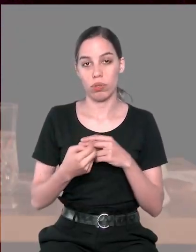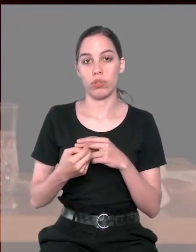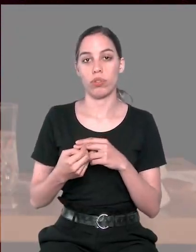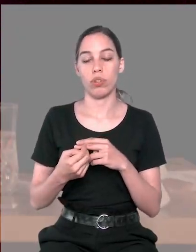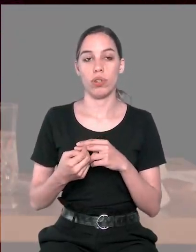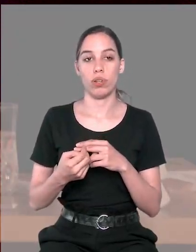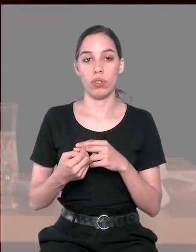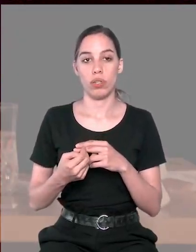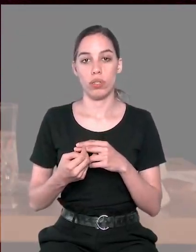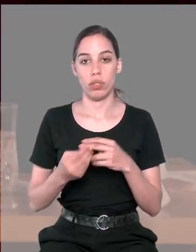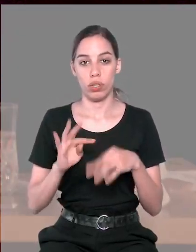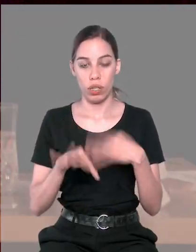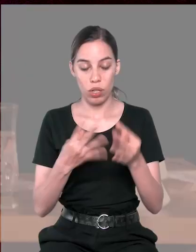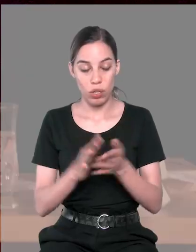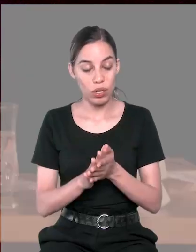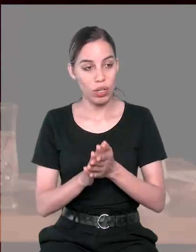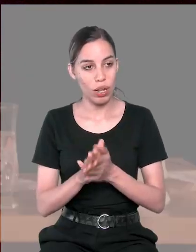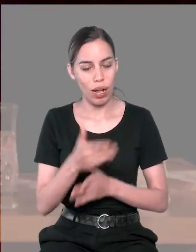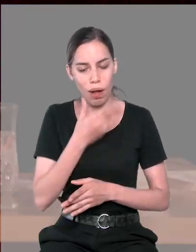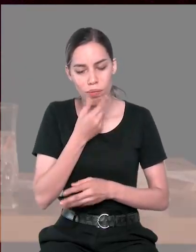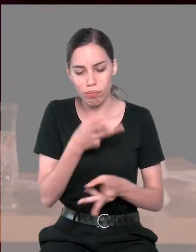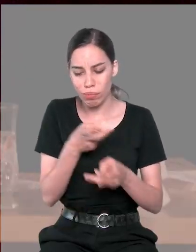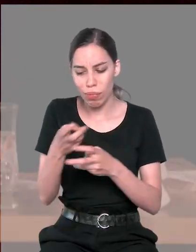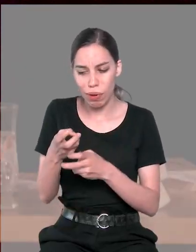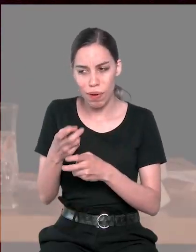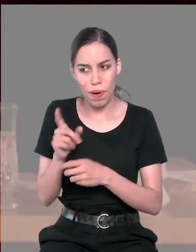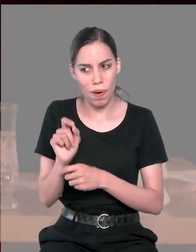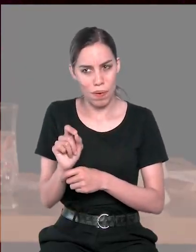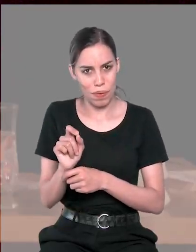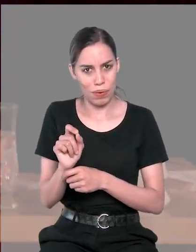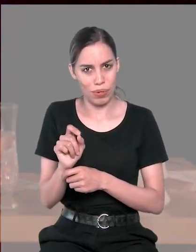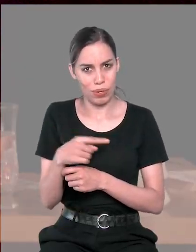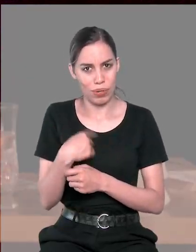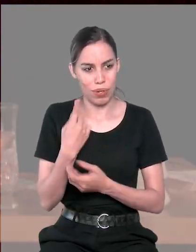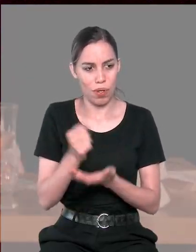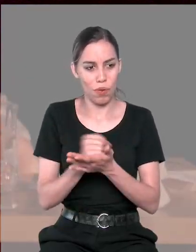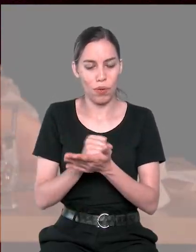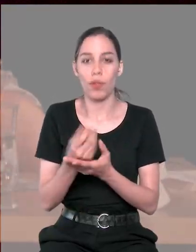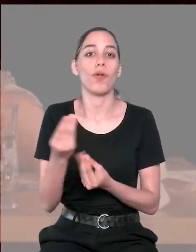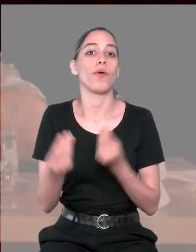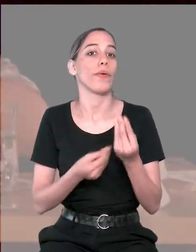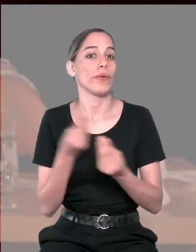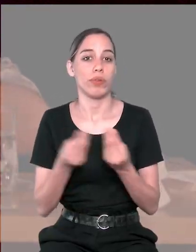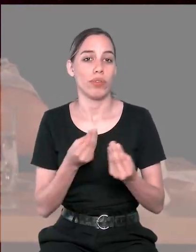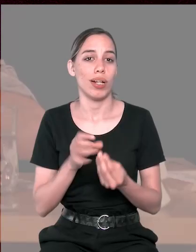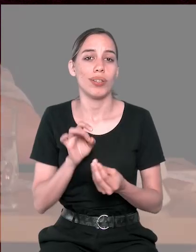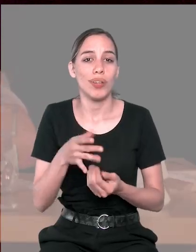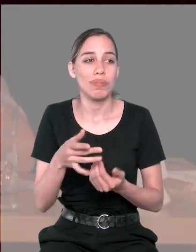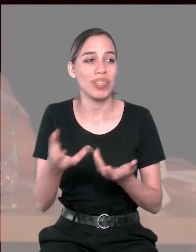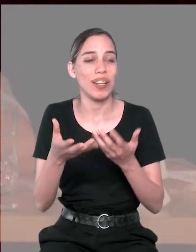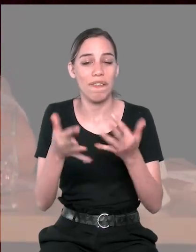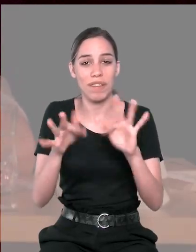Valéry percebe. O que o Valéry percebe é que a gente tem agora como é que a gente controla. É só isso que eu queria terminar com